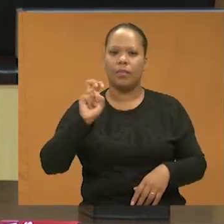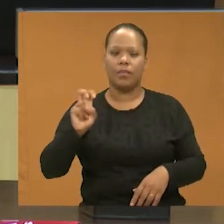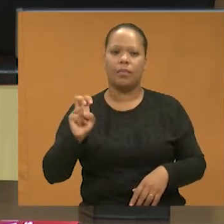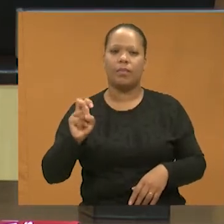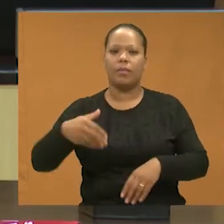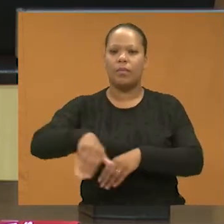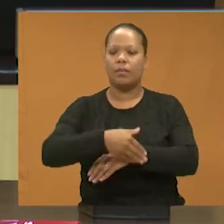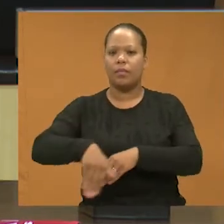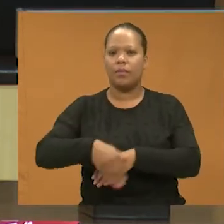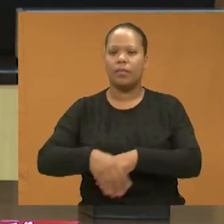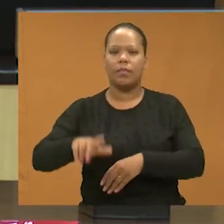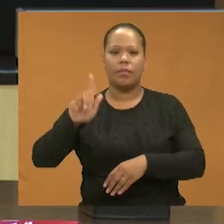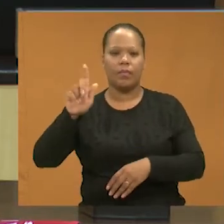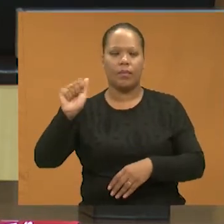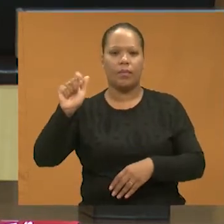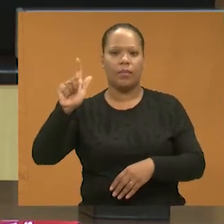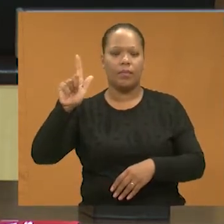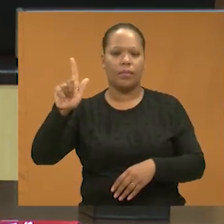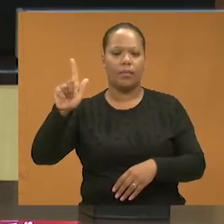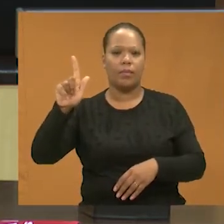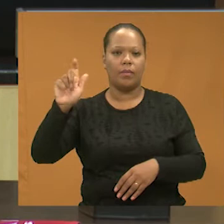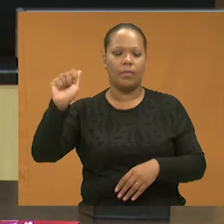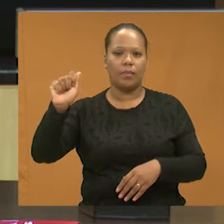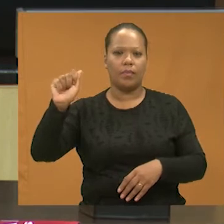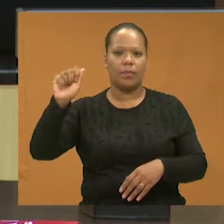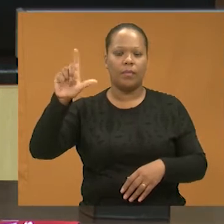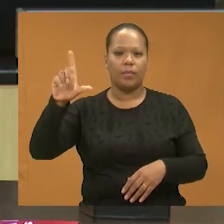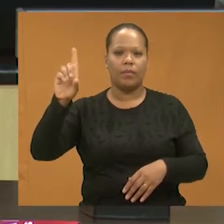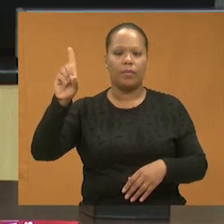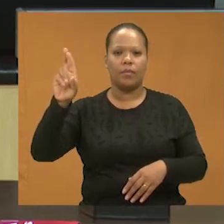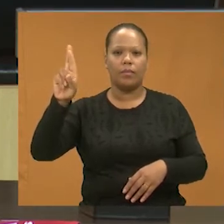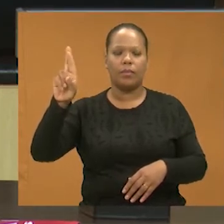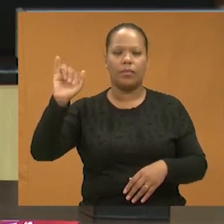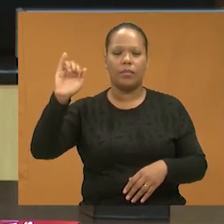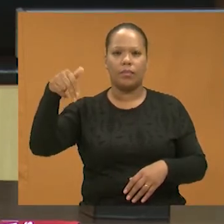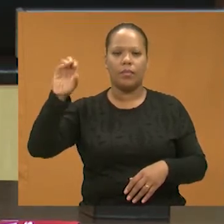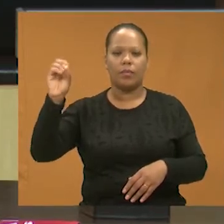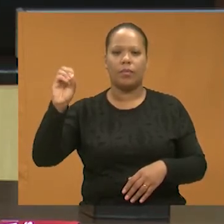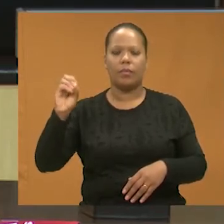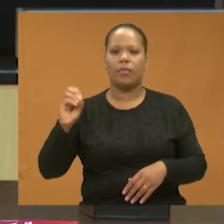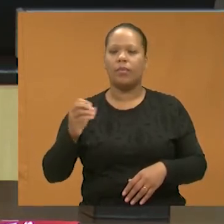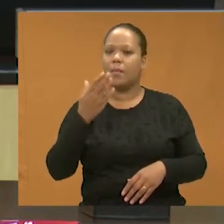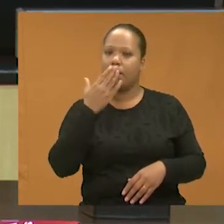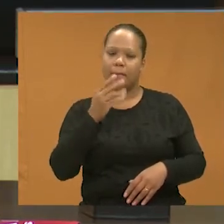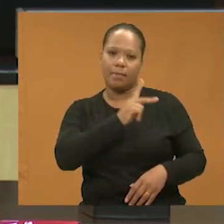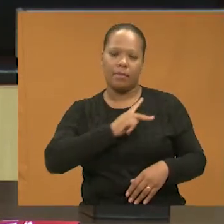Teodoro de Rezende, no bairro Porto Velho, neste município. Autoria, vereadora Sônia Patas da